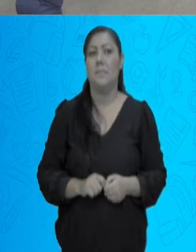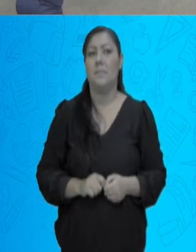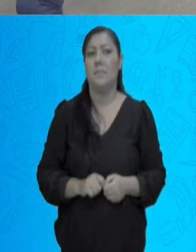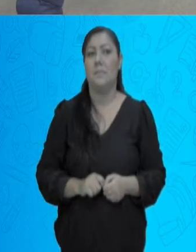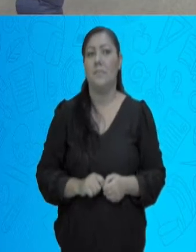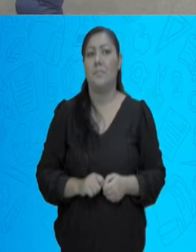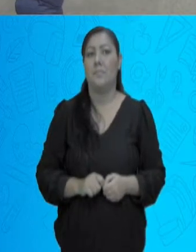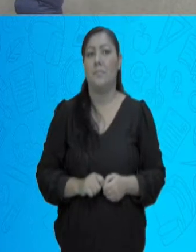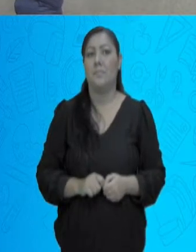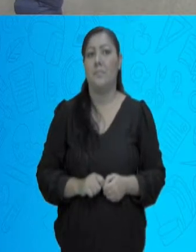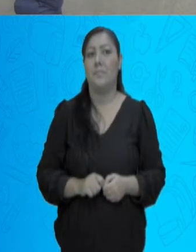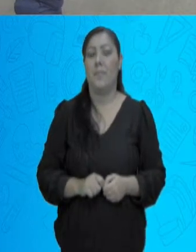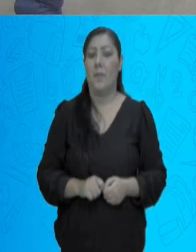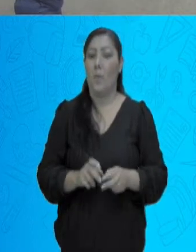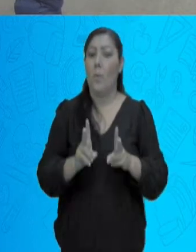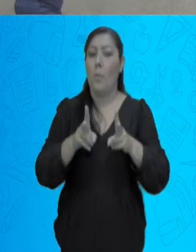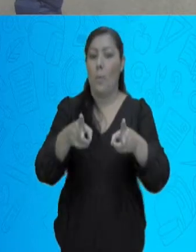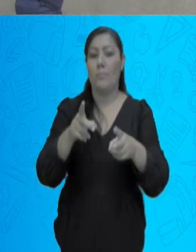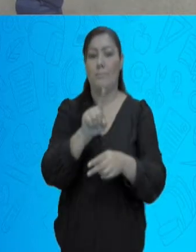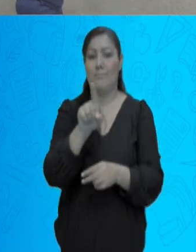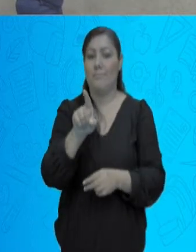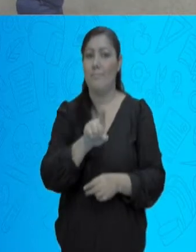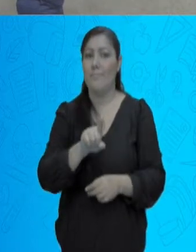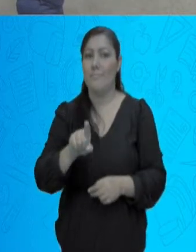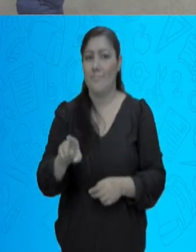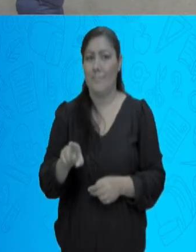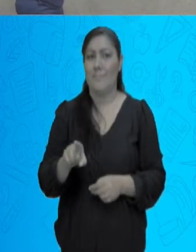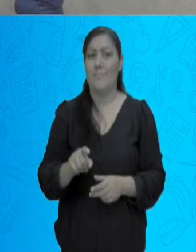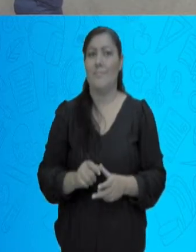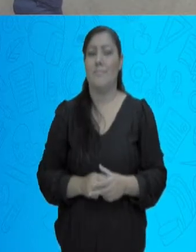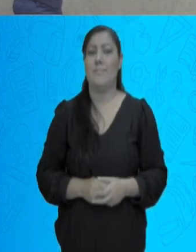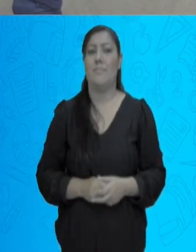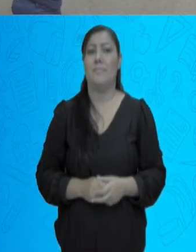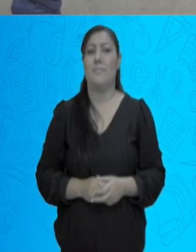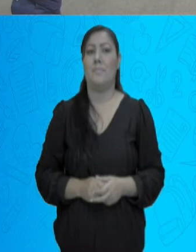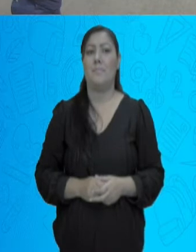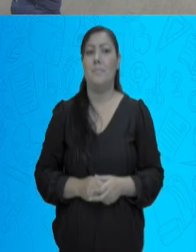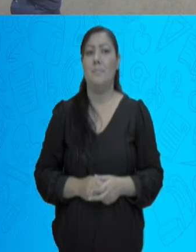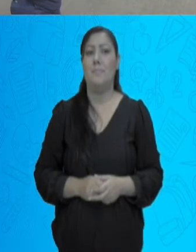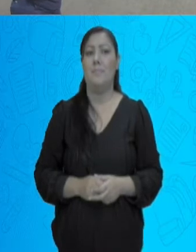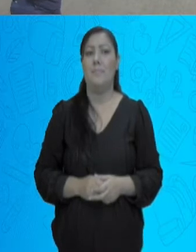Fazer teve o Z, continua com o Z na terminação dele.